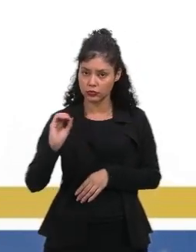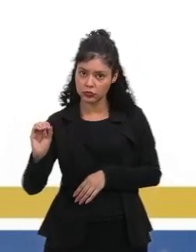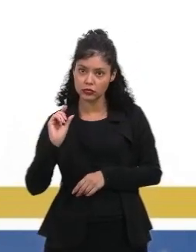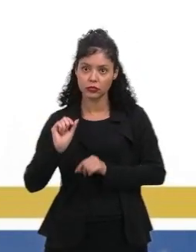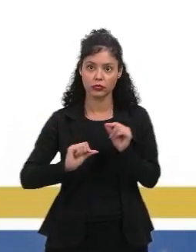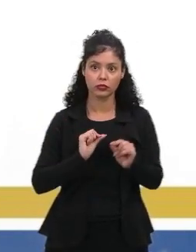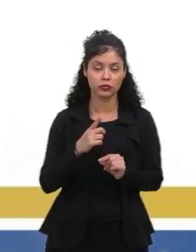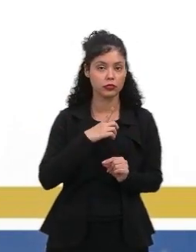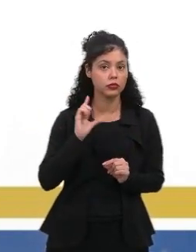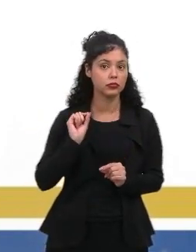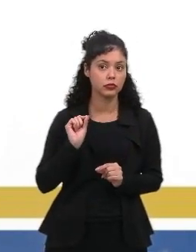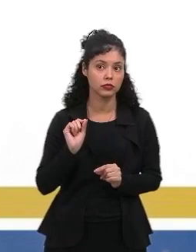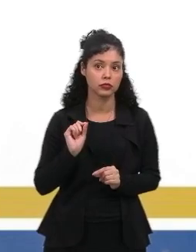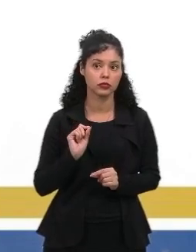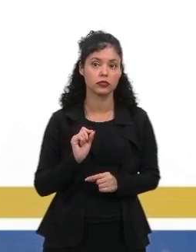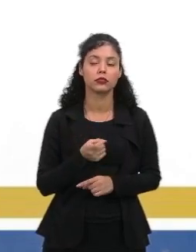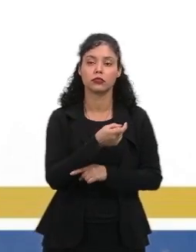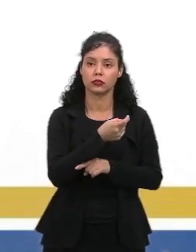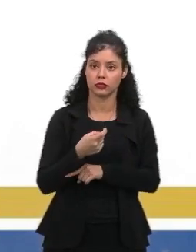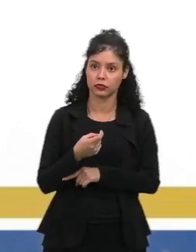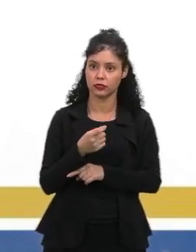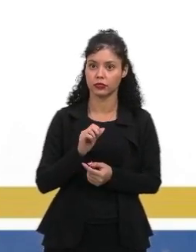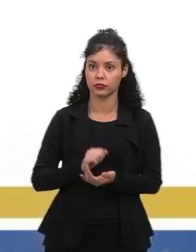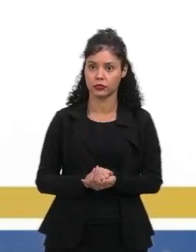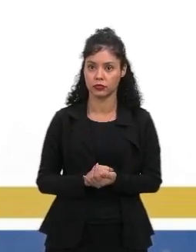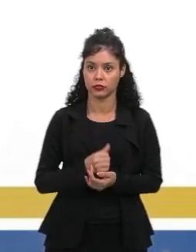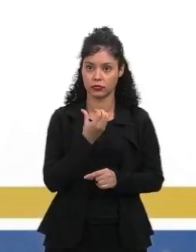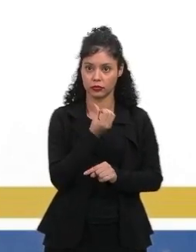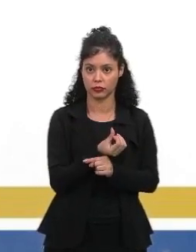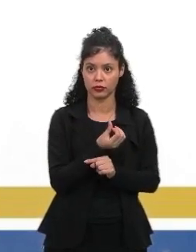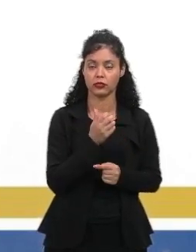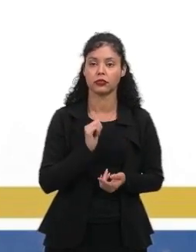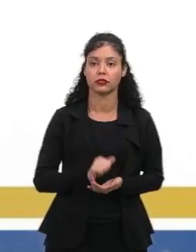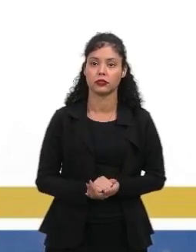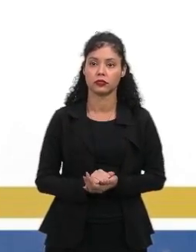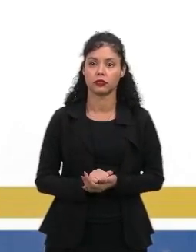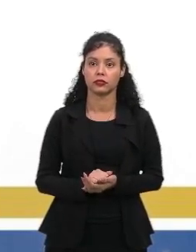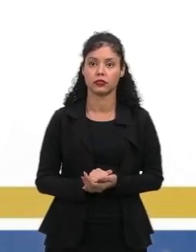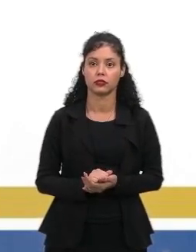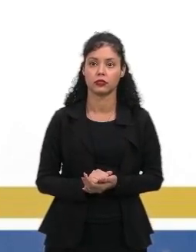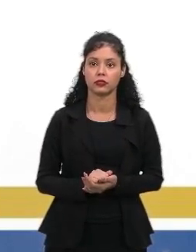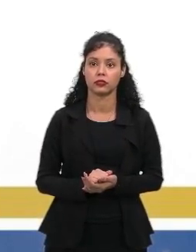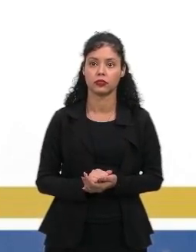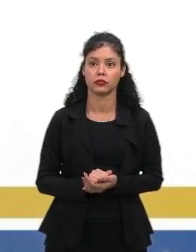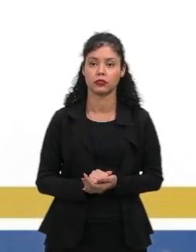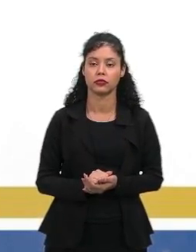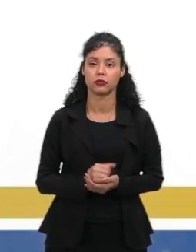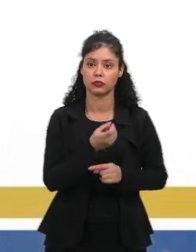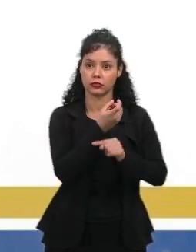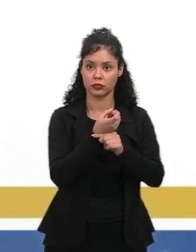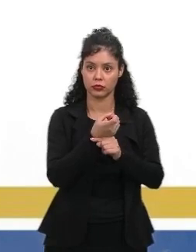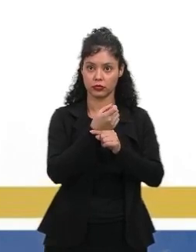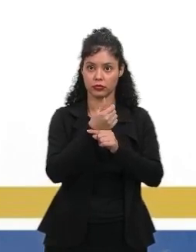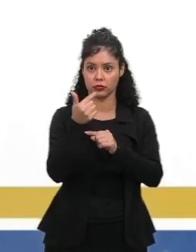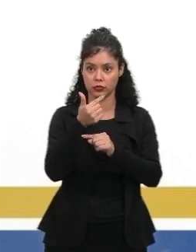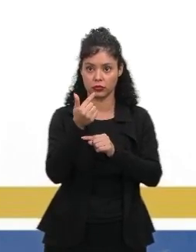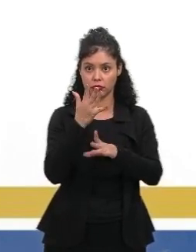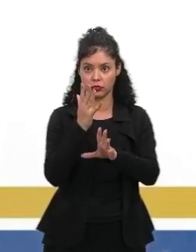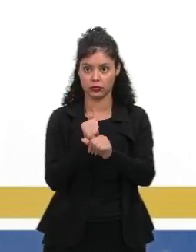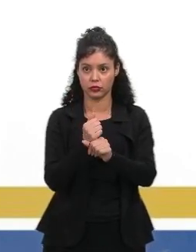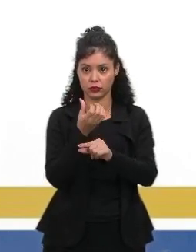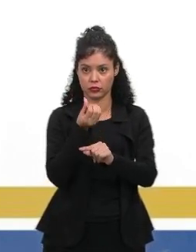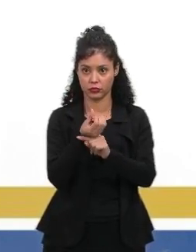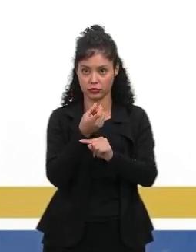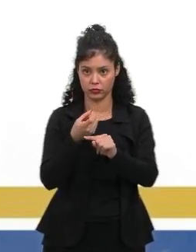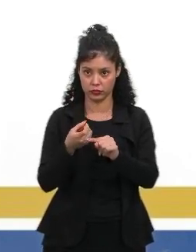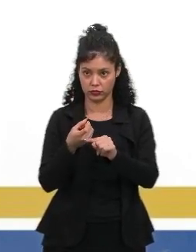quê? X ao quadrado dividido para 1 vezes 6, que é 6, 6x ao quadrado. X ao quadrado dividido para x,